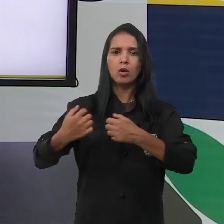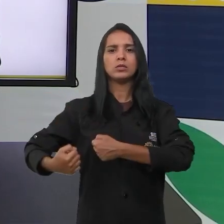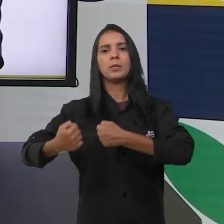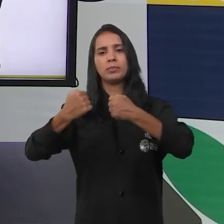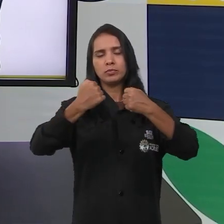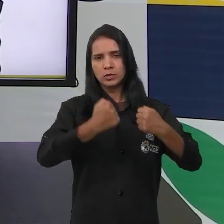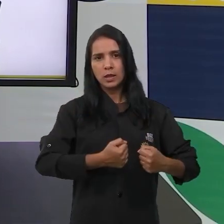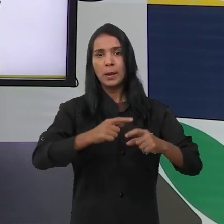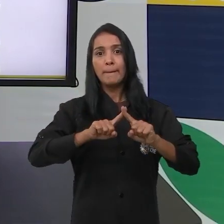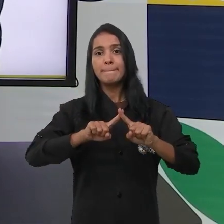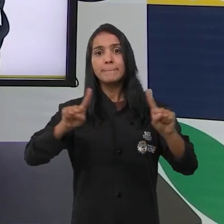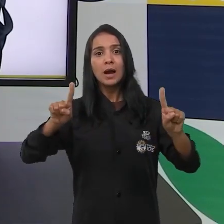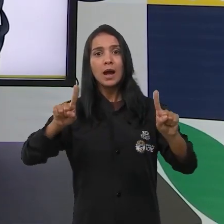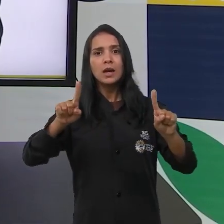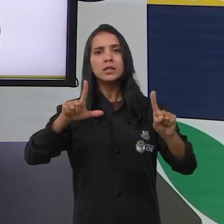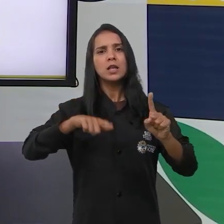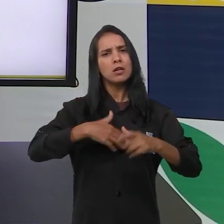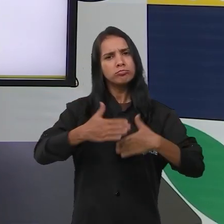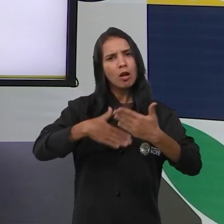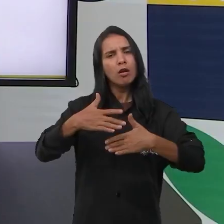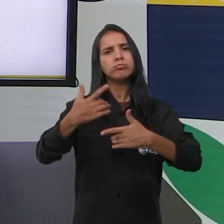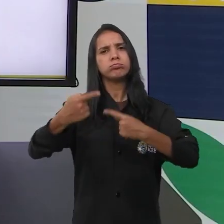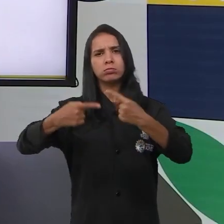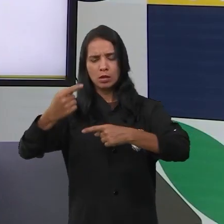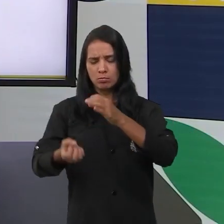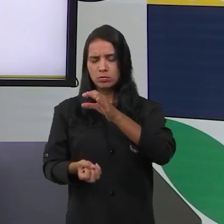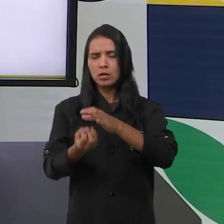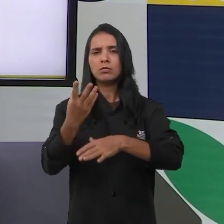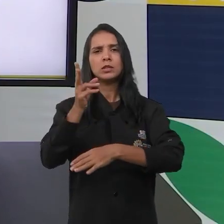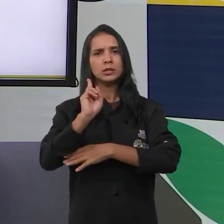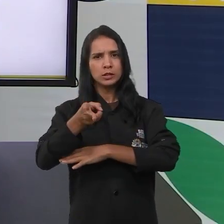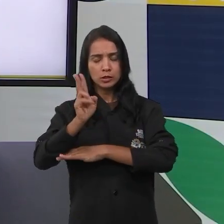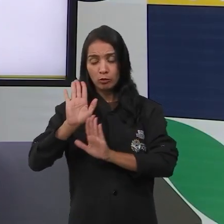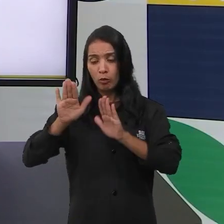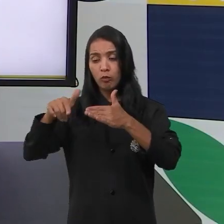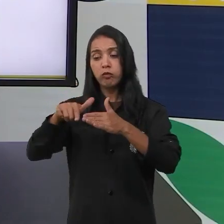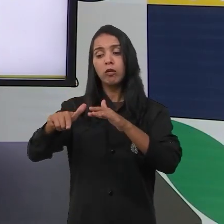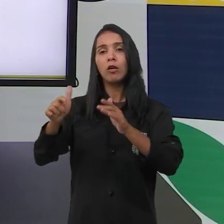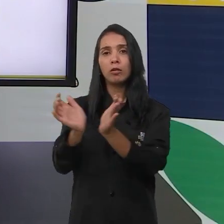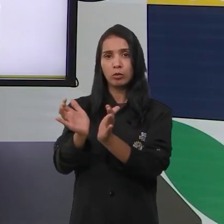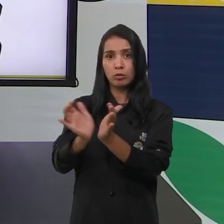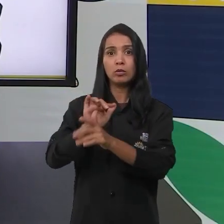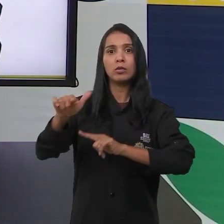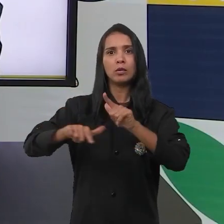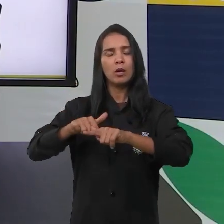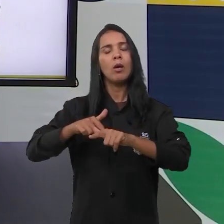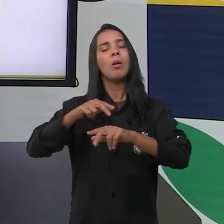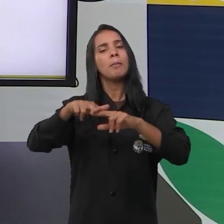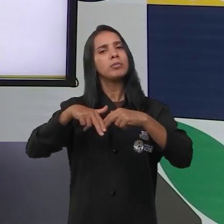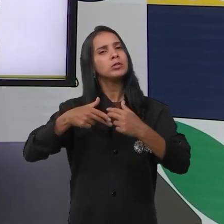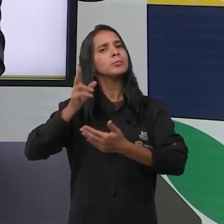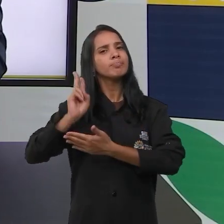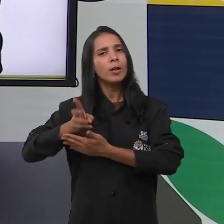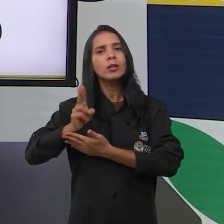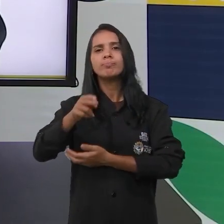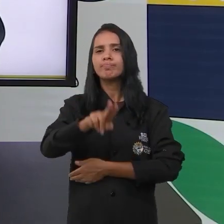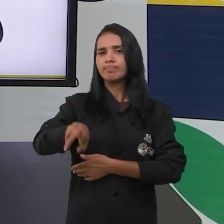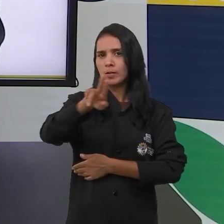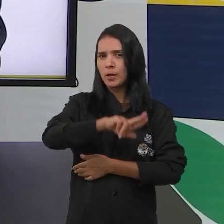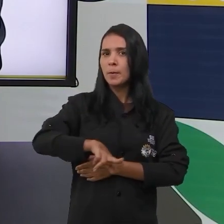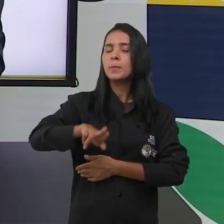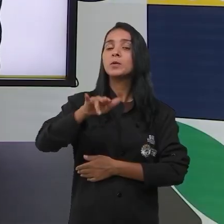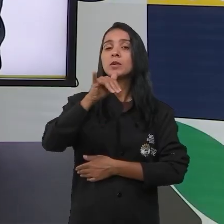56, e ele desenvolveu políticas voltadas para as classes trabalhadoras. Nós vamos estar sempre usando como exemplo. Não